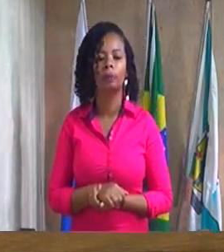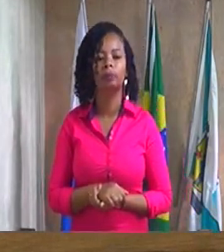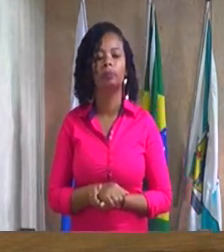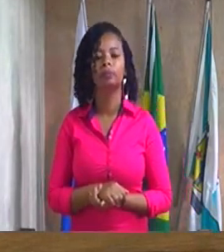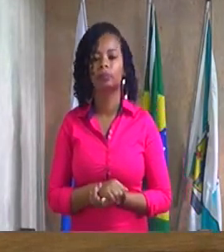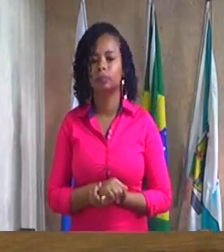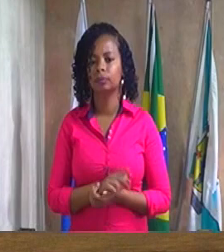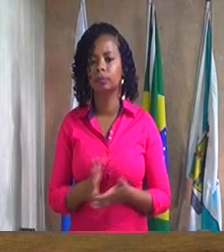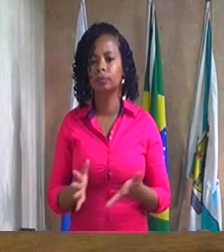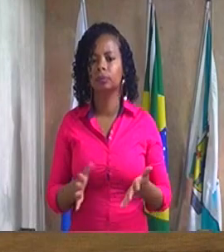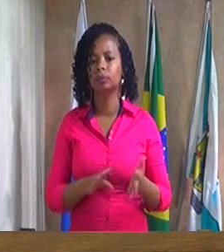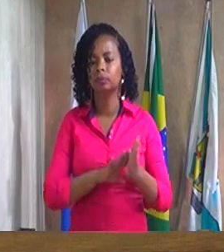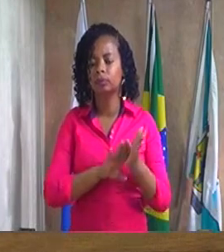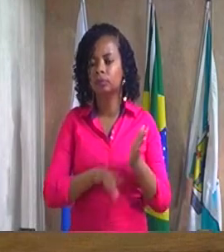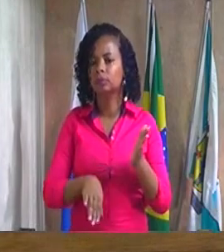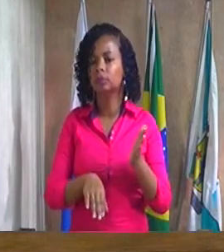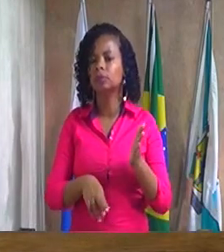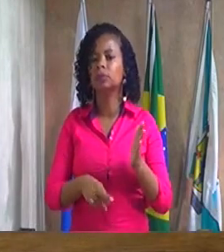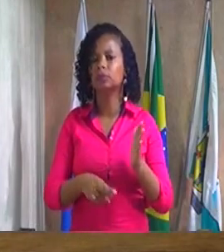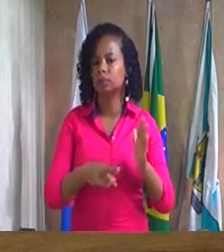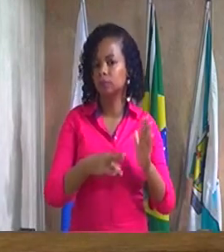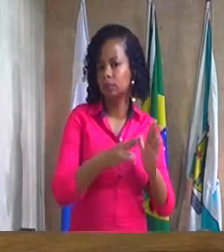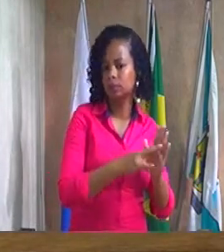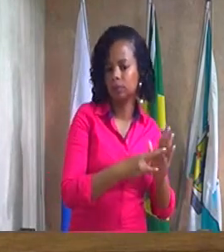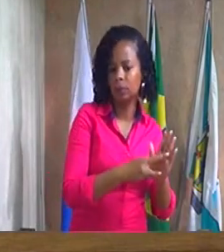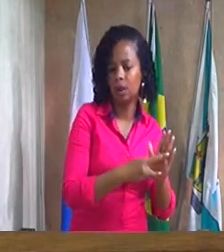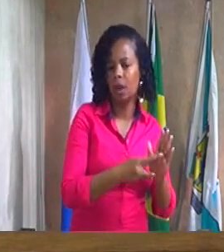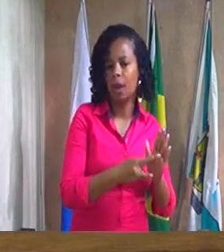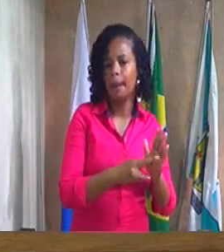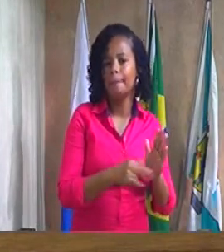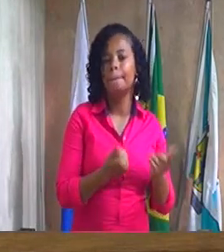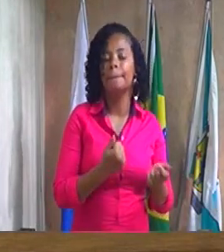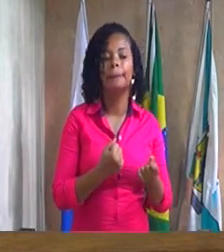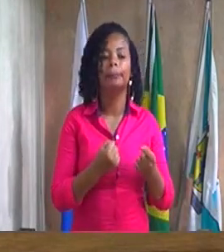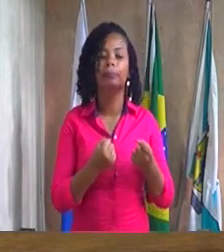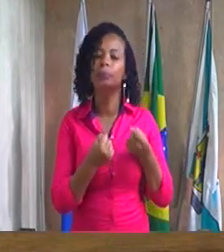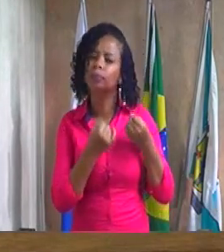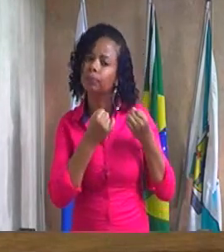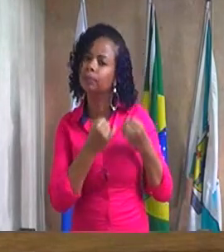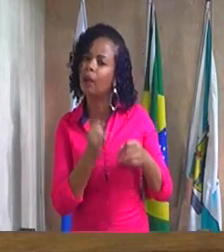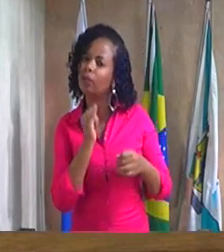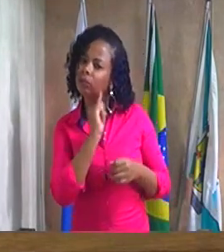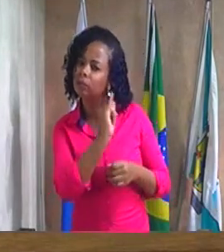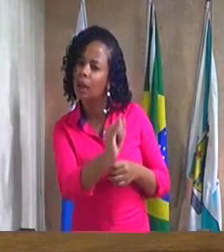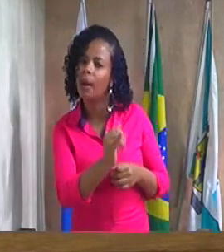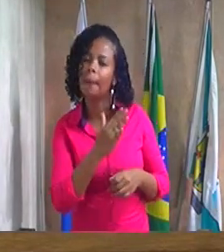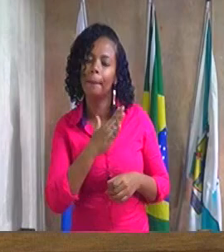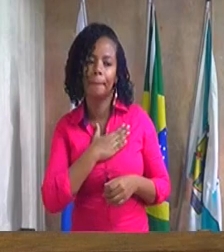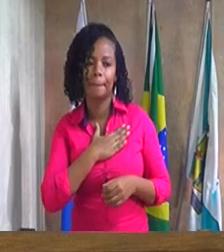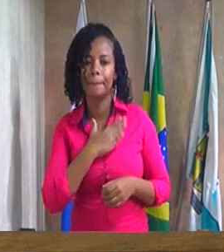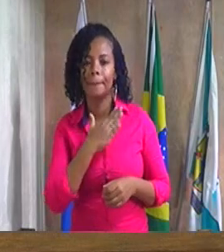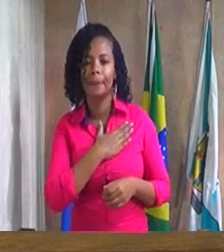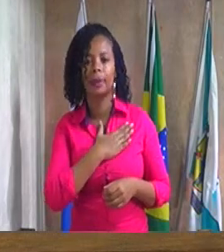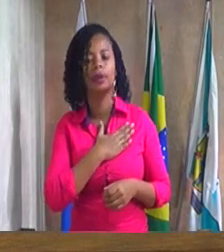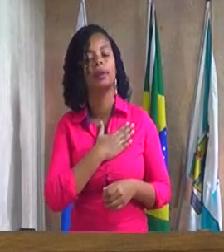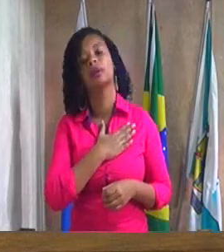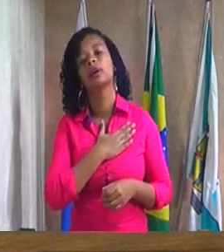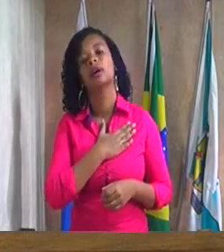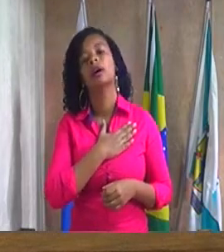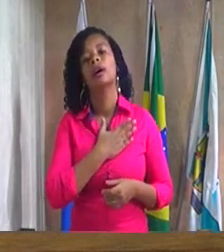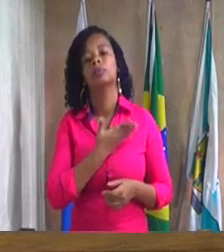margear o regimento interno e me dirigir à minha companheira de